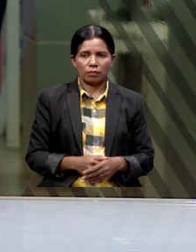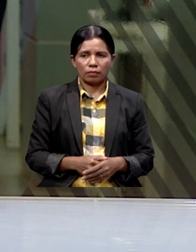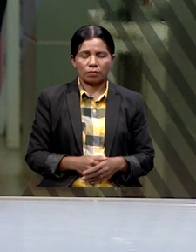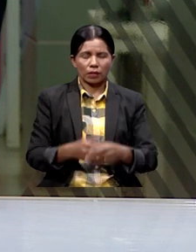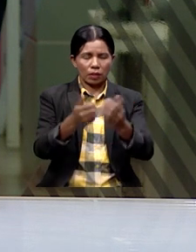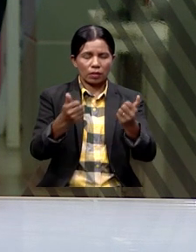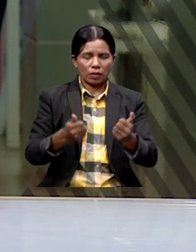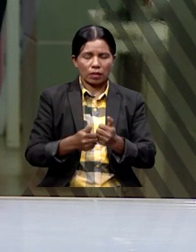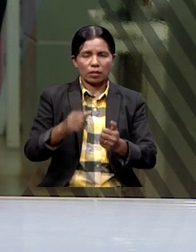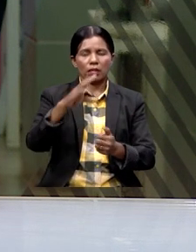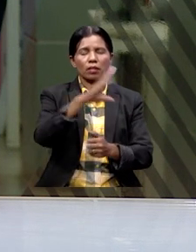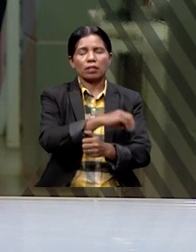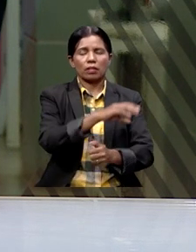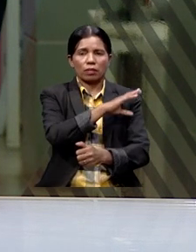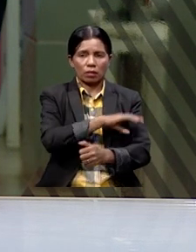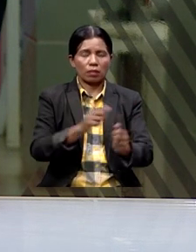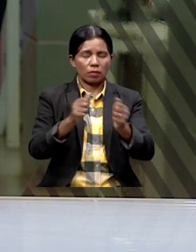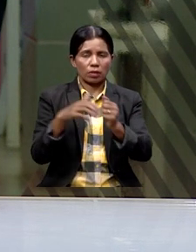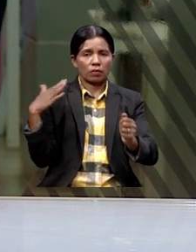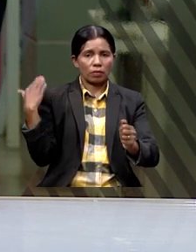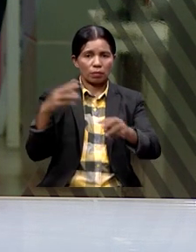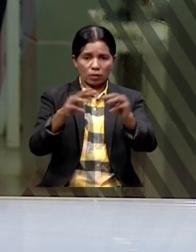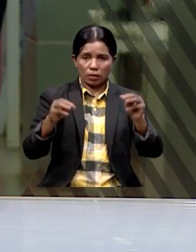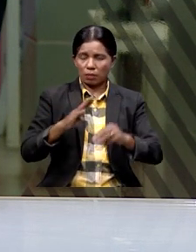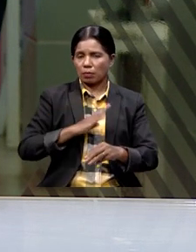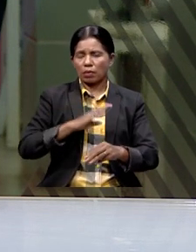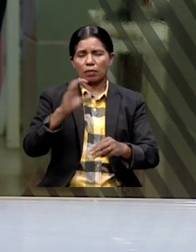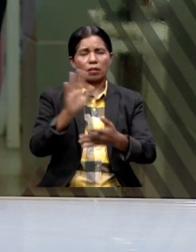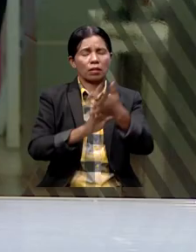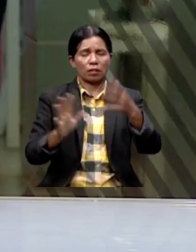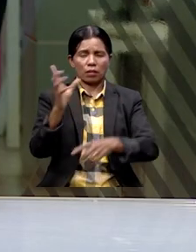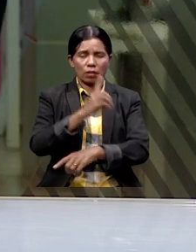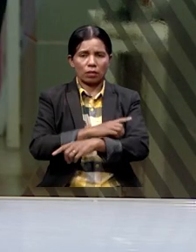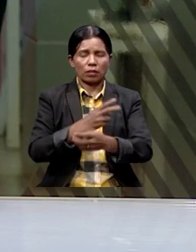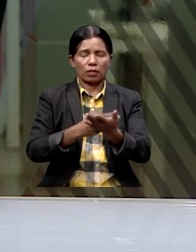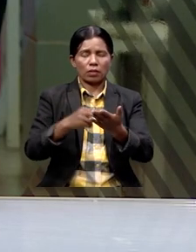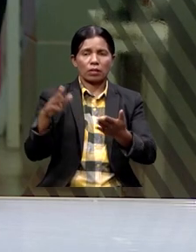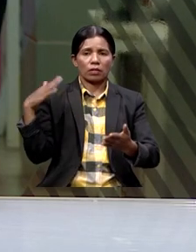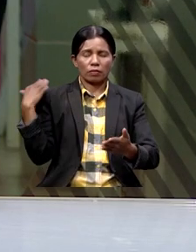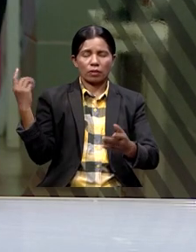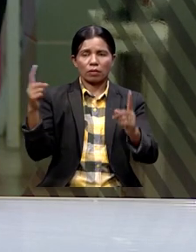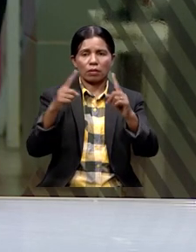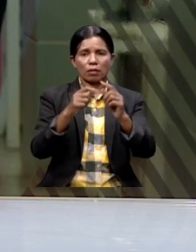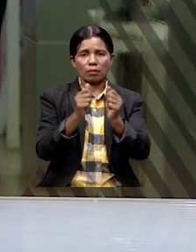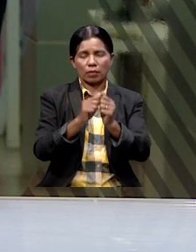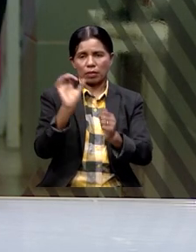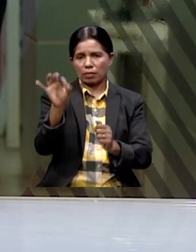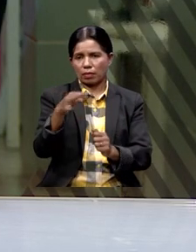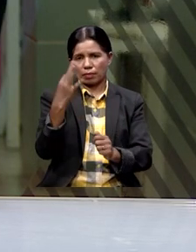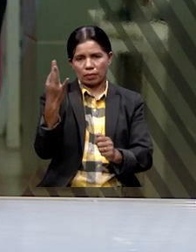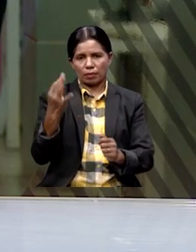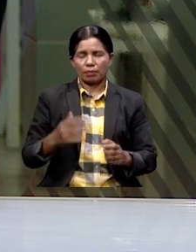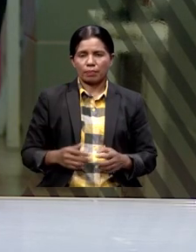Autoridades civil no segurança muito com a juventude do município de Bocau comemora o Loro Nacional de Juventude para dá-las a recensia.